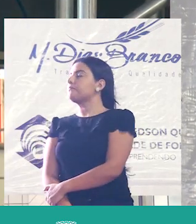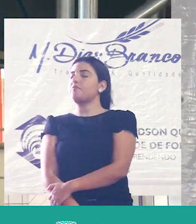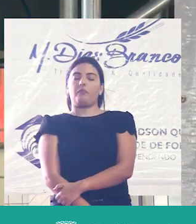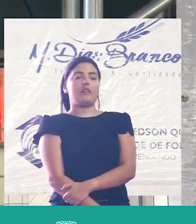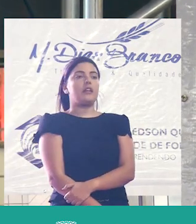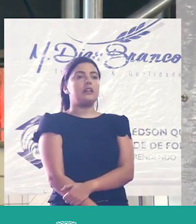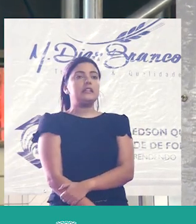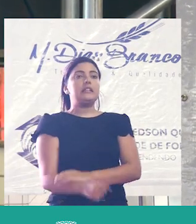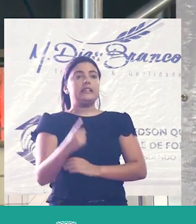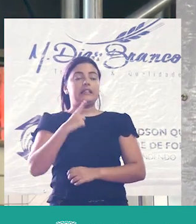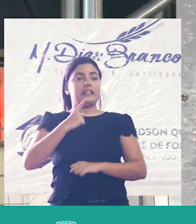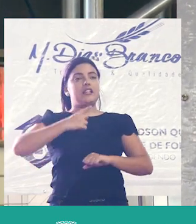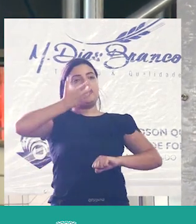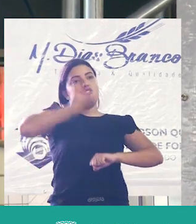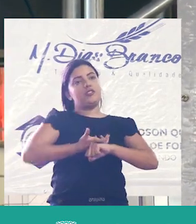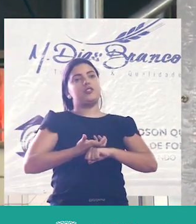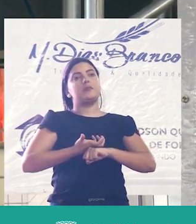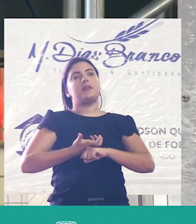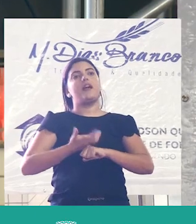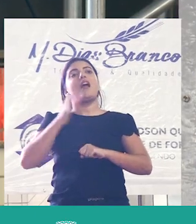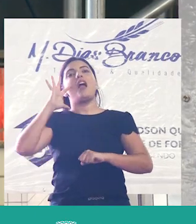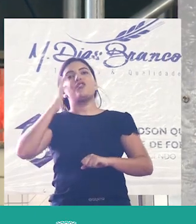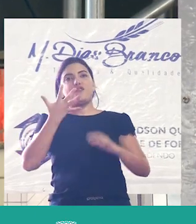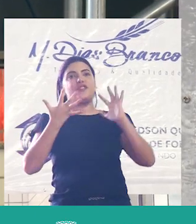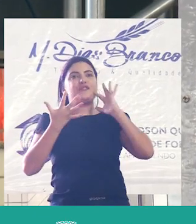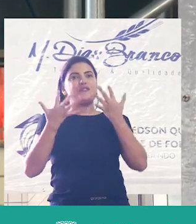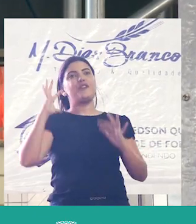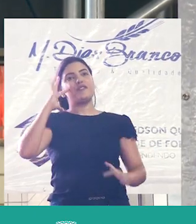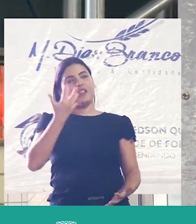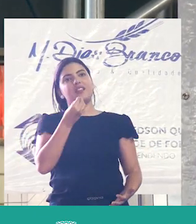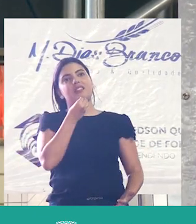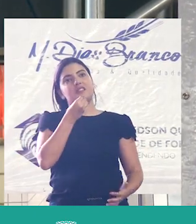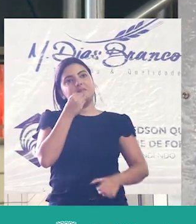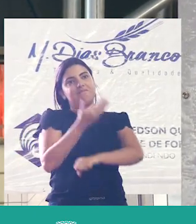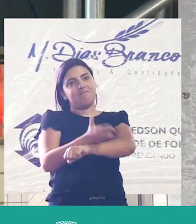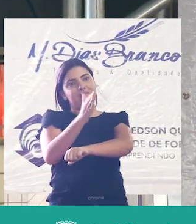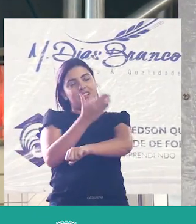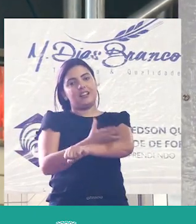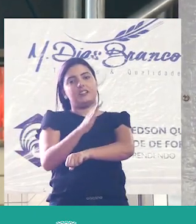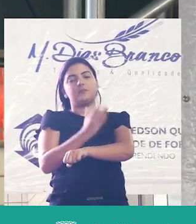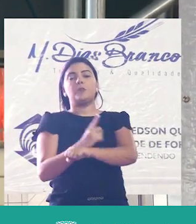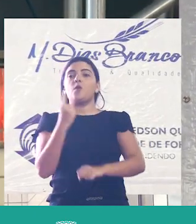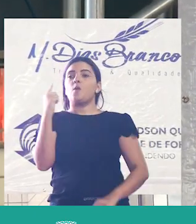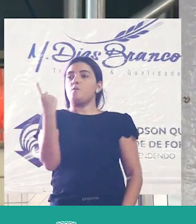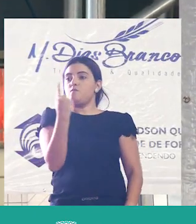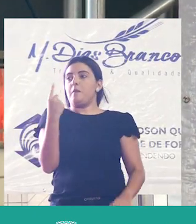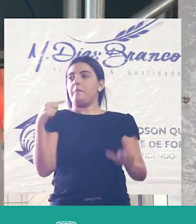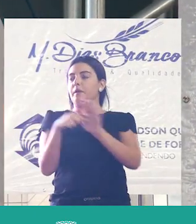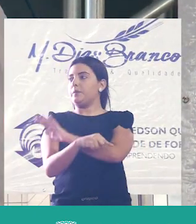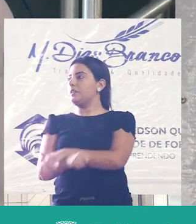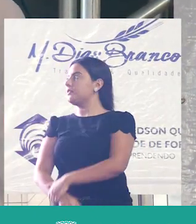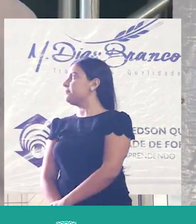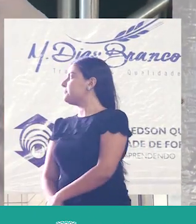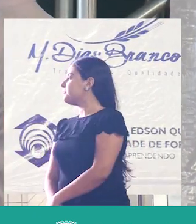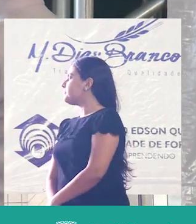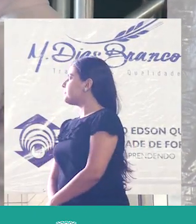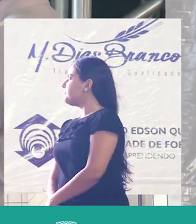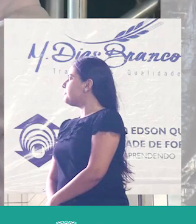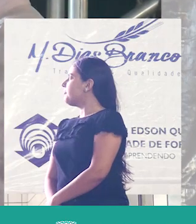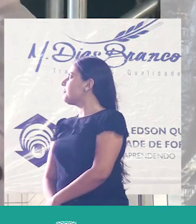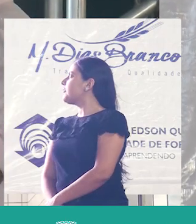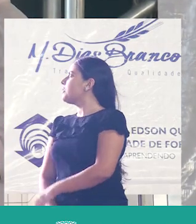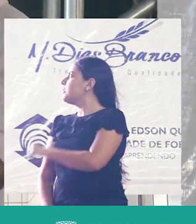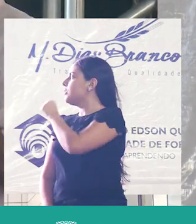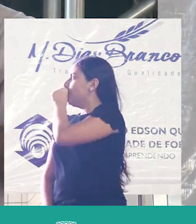Estequiometria é uma matéria que você aprende resolvendo questões, tá? Então vamos a uma questão. Questão